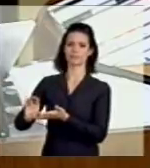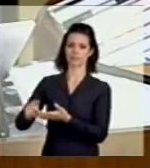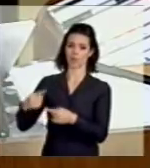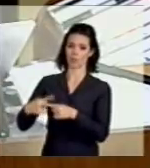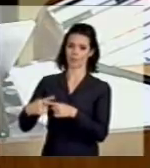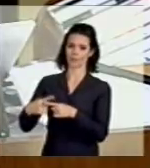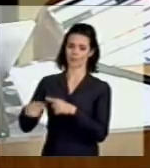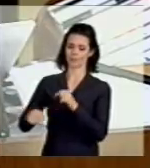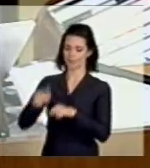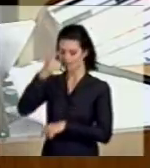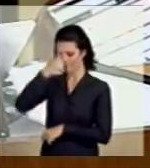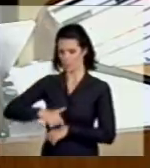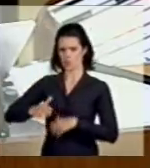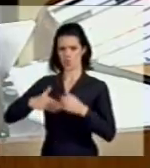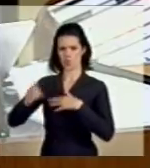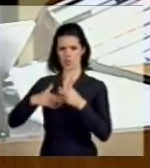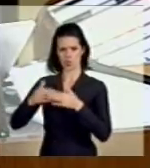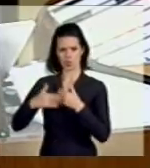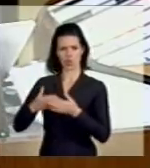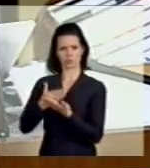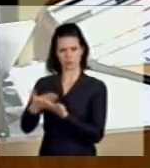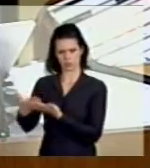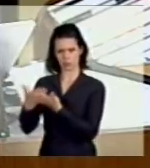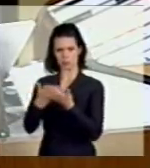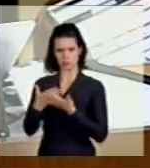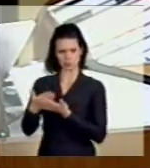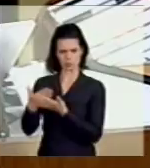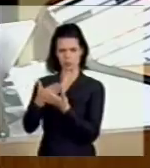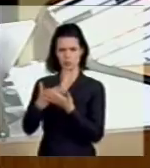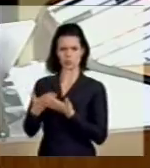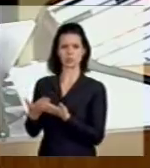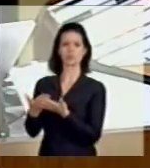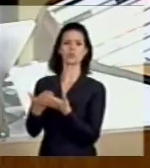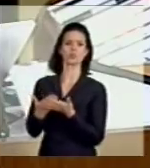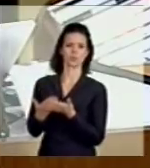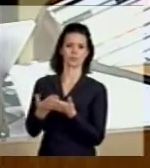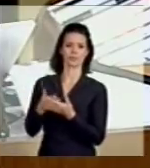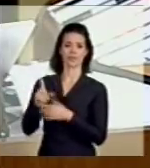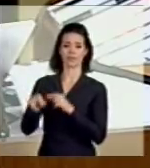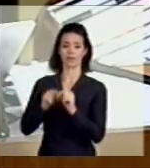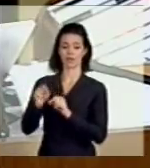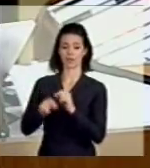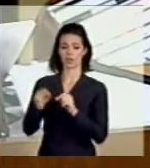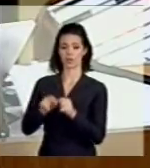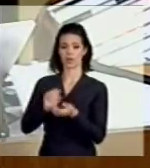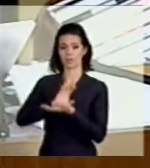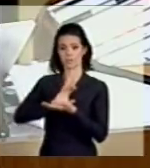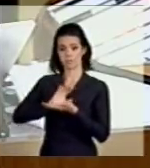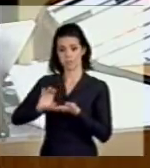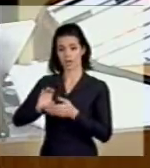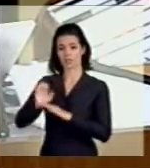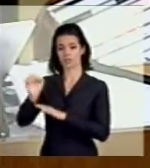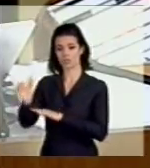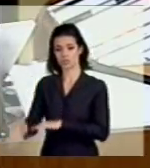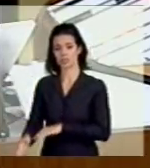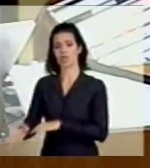sua especialização. Nas class actions, os honorários geralmente recaem sobre o fundo comum resultante do benefício